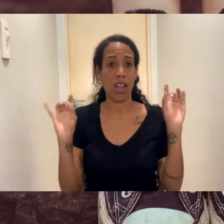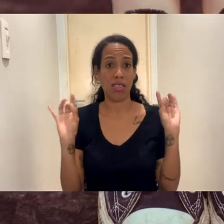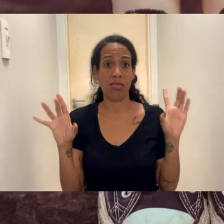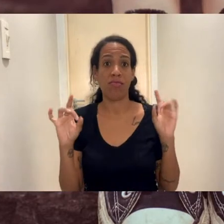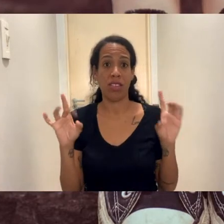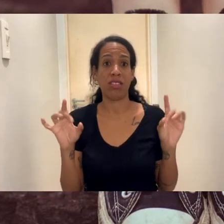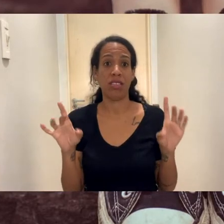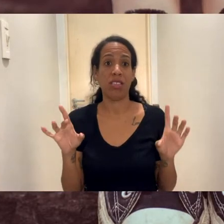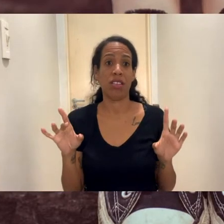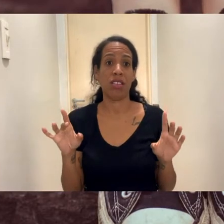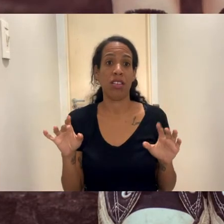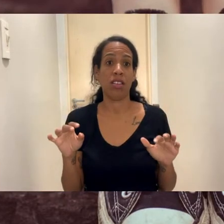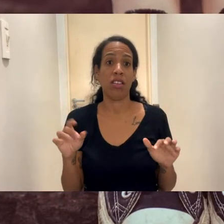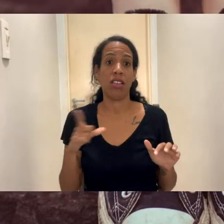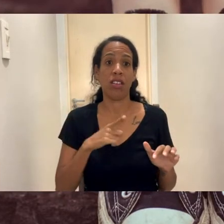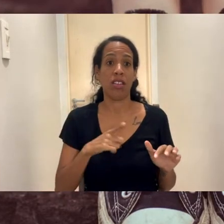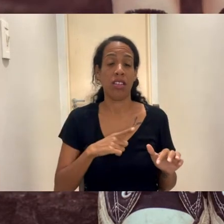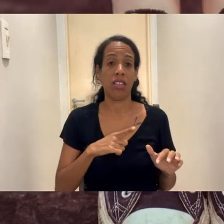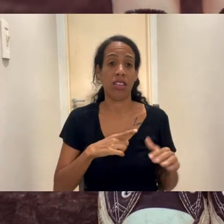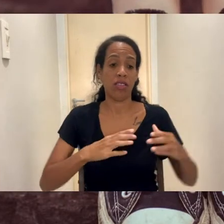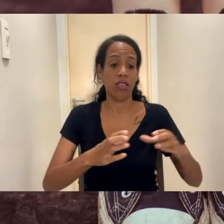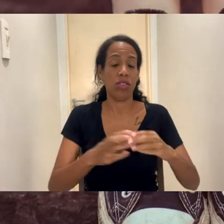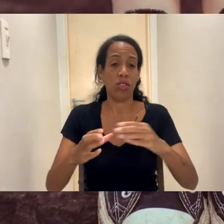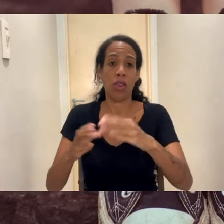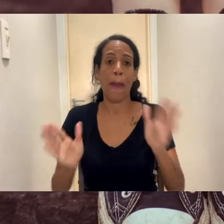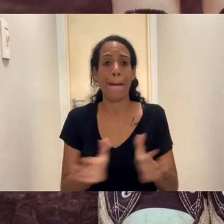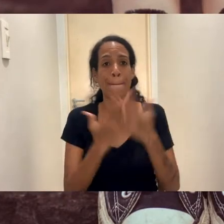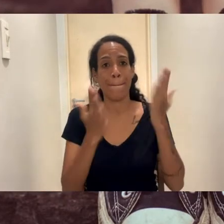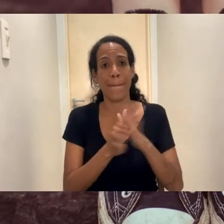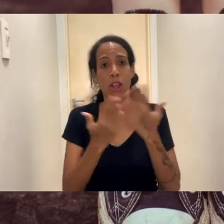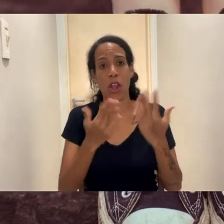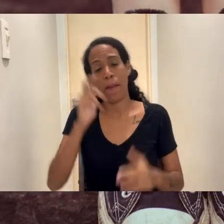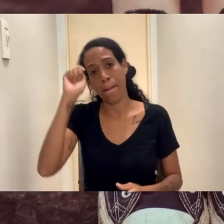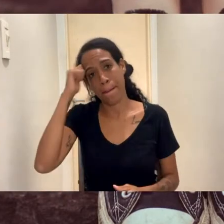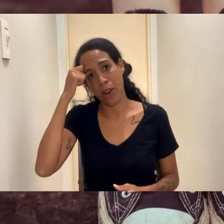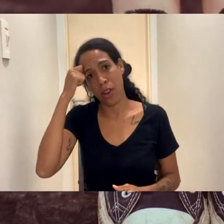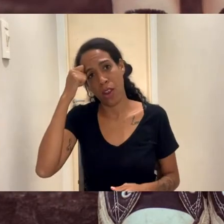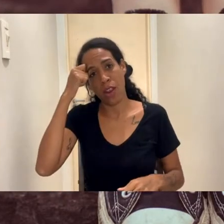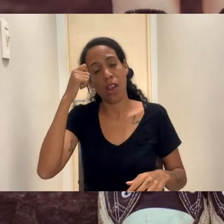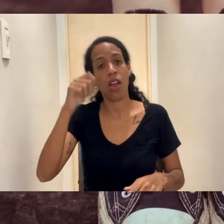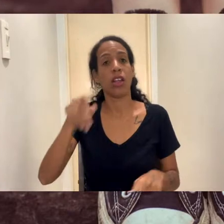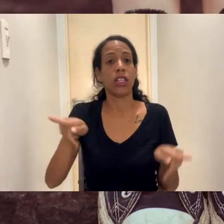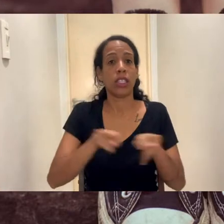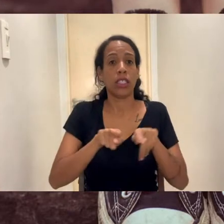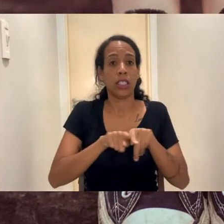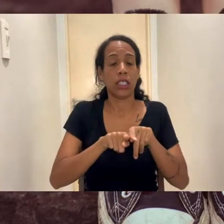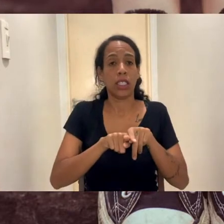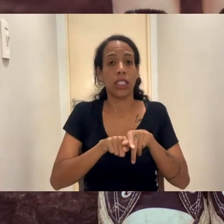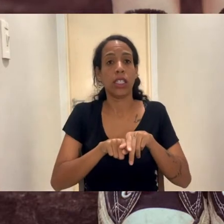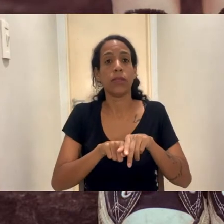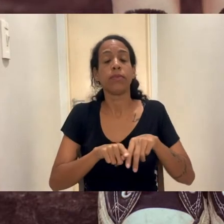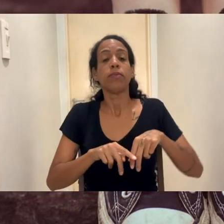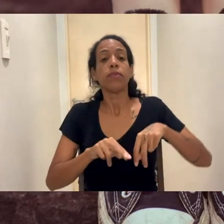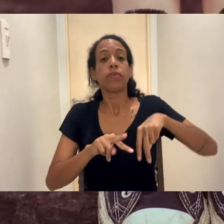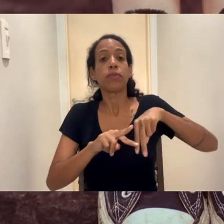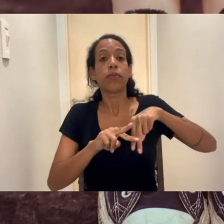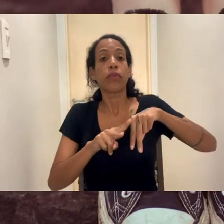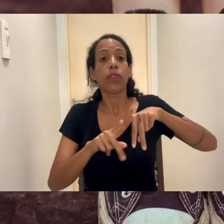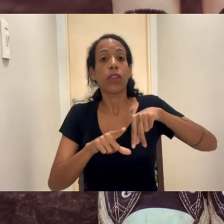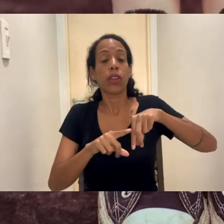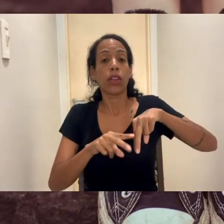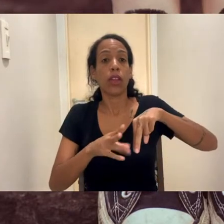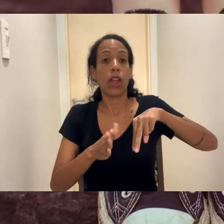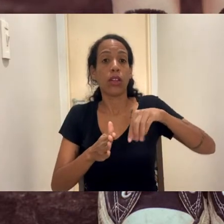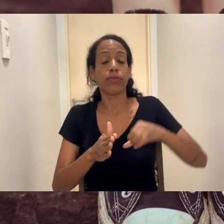aqueles pertencentes às comunidades pobres, negras, indígenas e quilombolas. Então, quando Flávia traz, né,